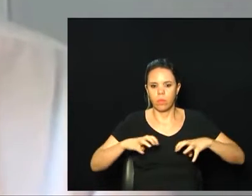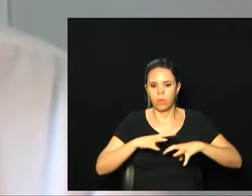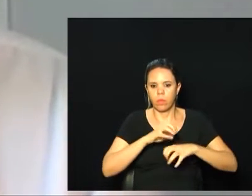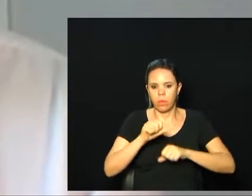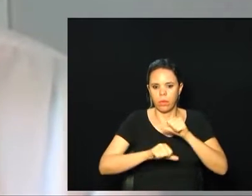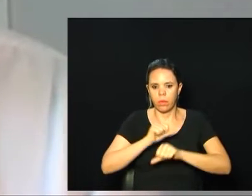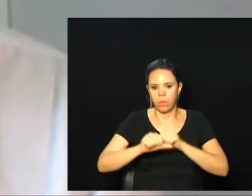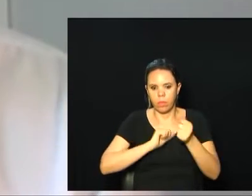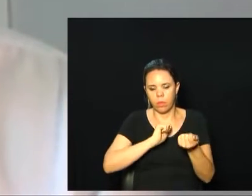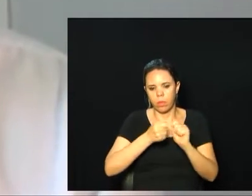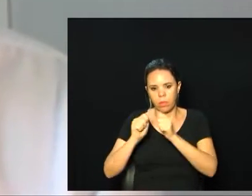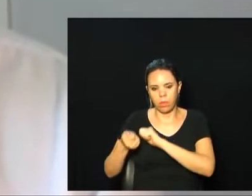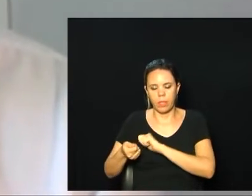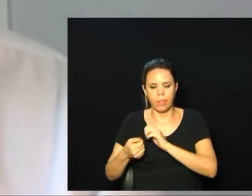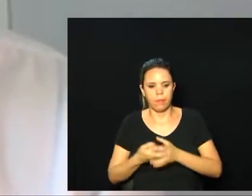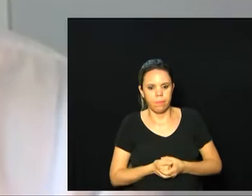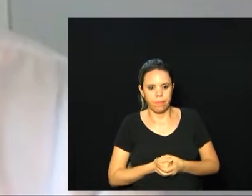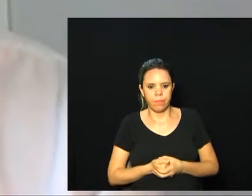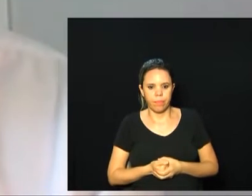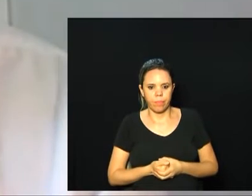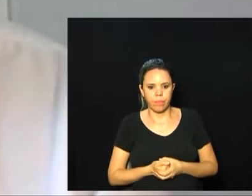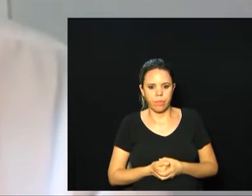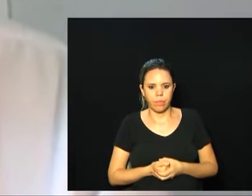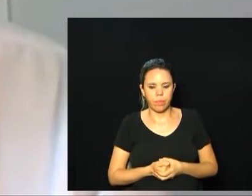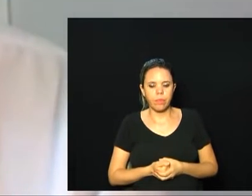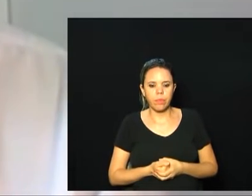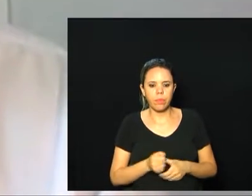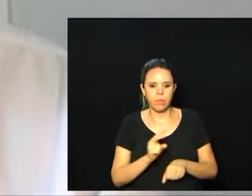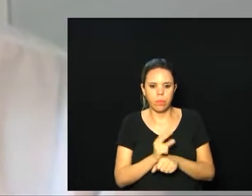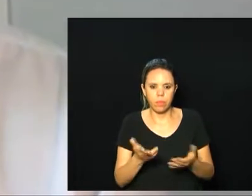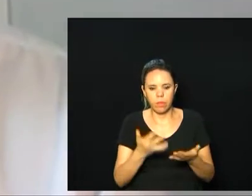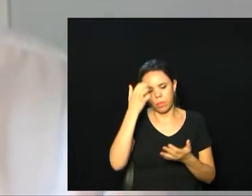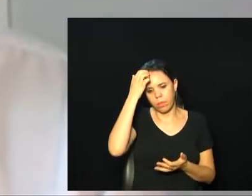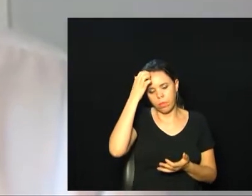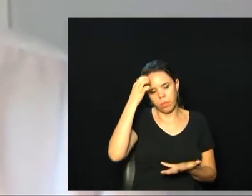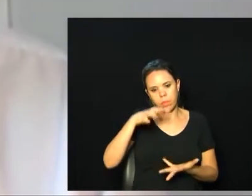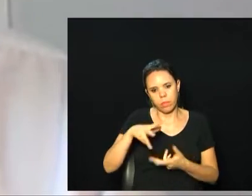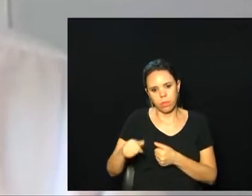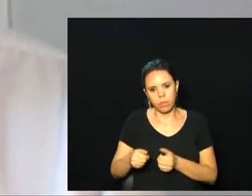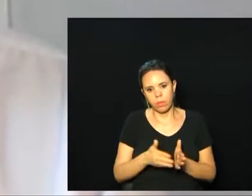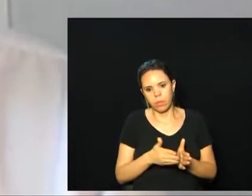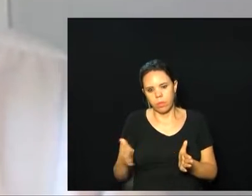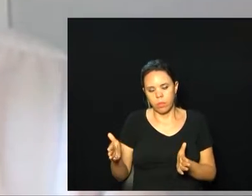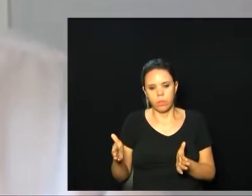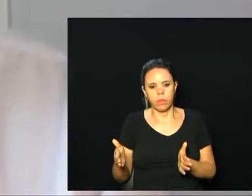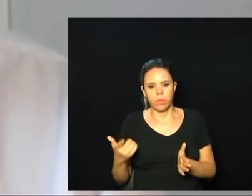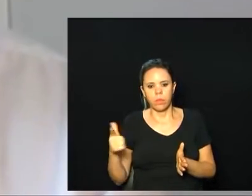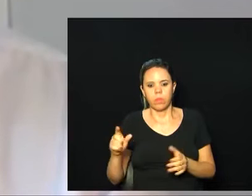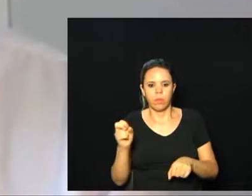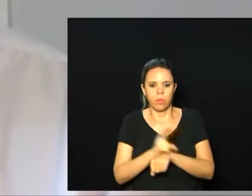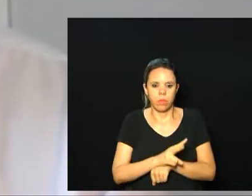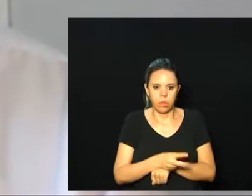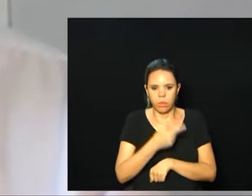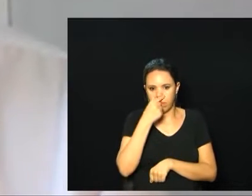mutante, a gente pode dizer assim, tá? Então a gente vai ter que estar com a guarda levantada. O mundo passou por uma pandemia de uma outra virose, que foi a